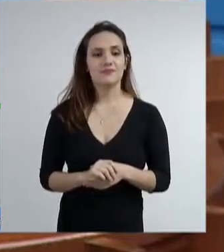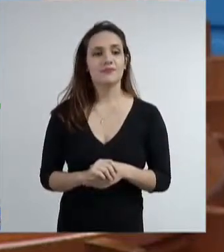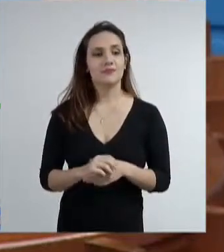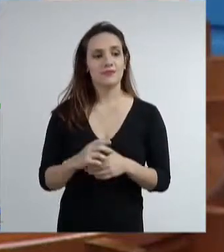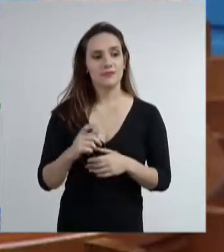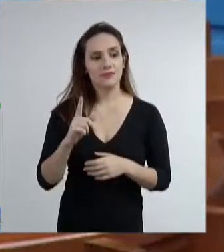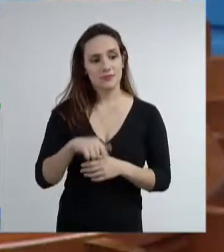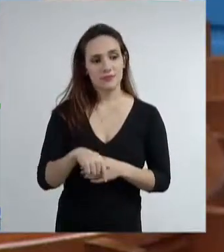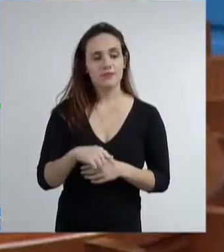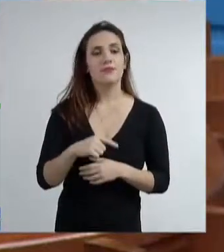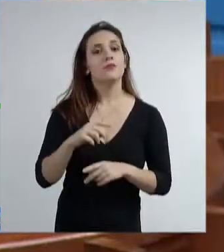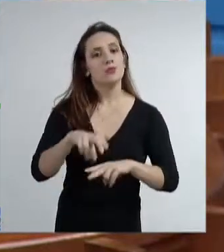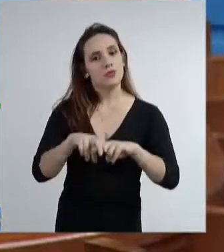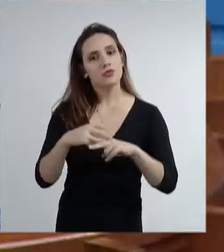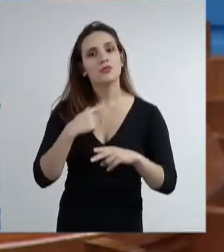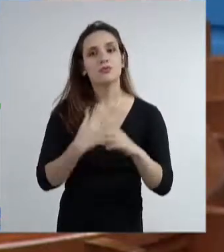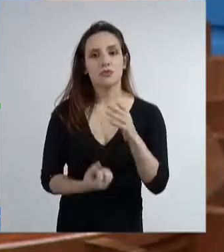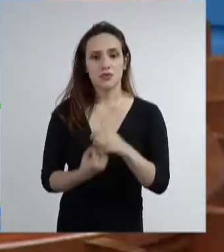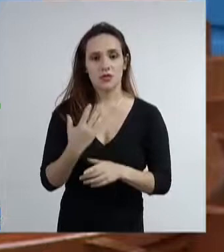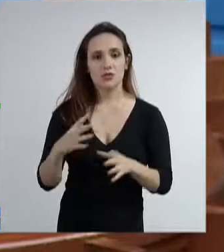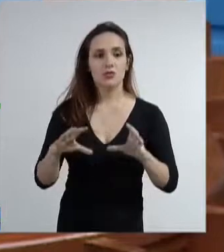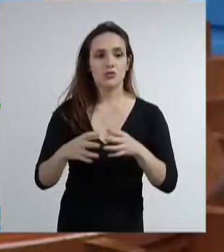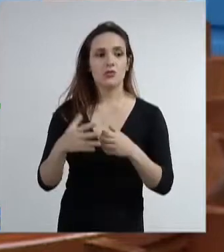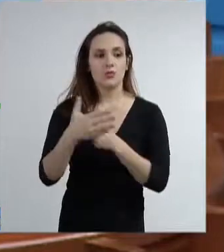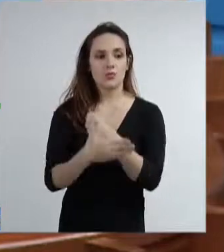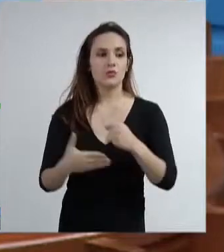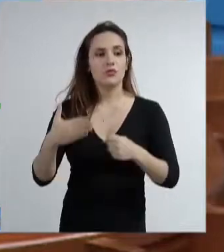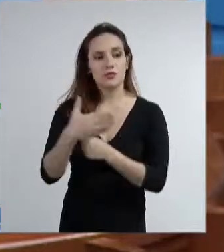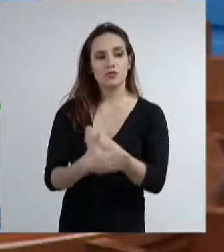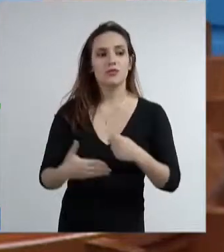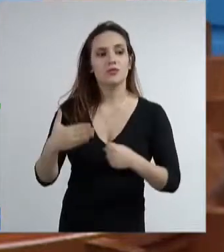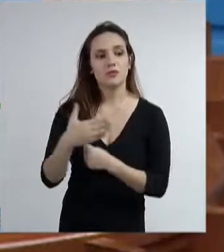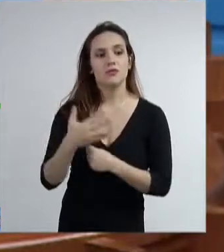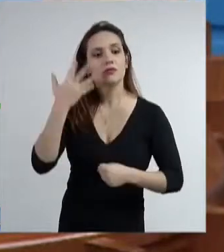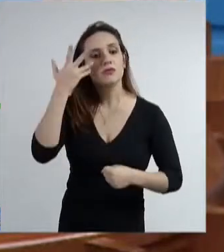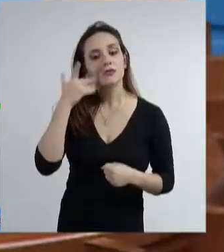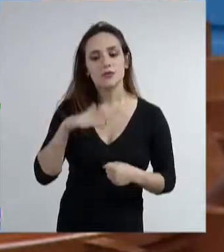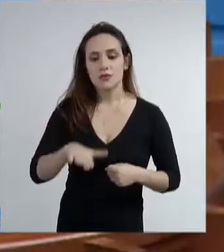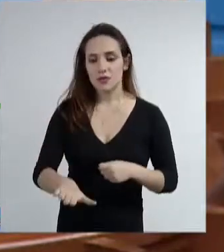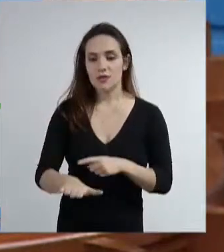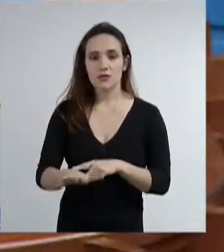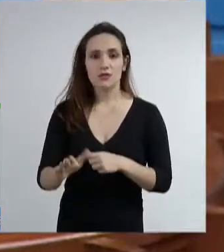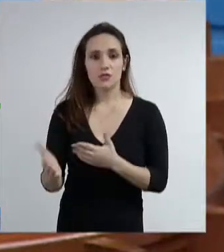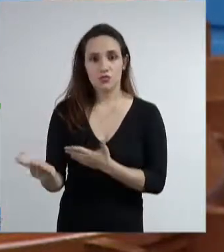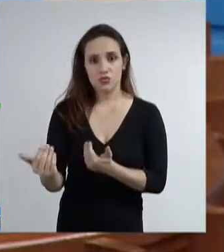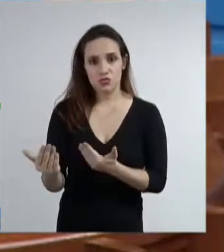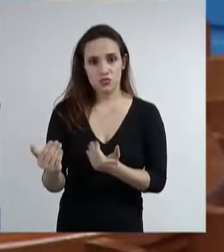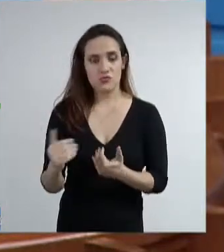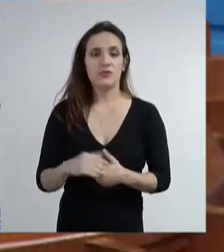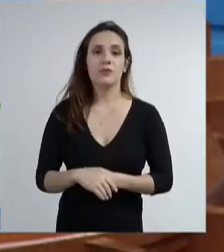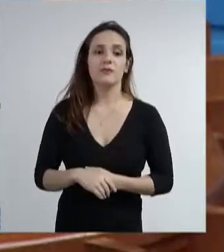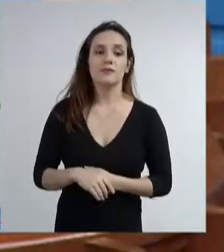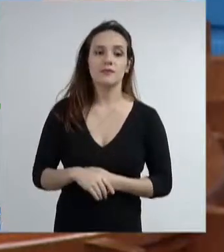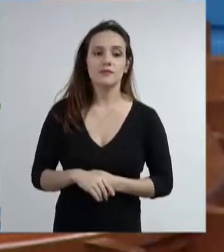casa a criação da Frente Parlamentar em defesa da criança e do adolescente.